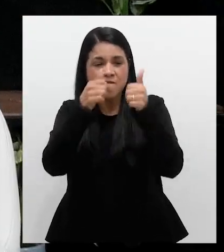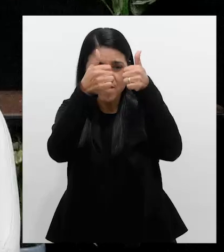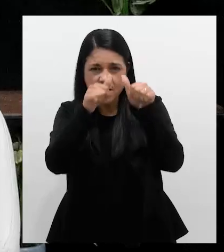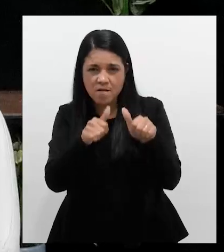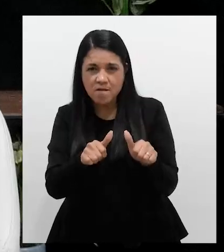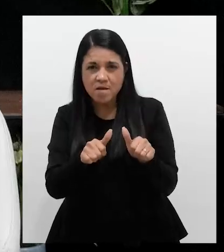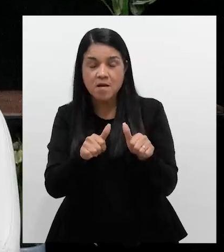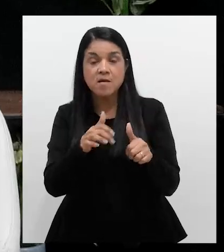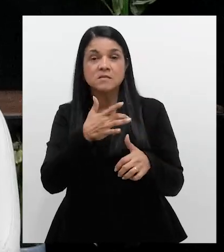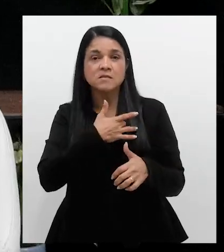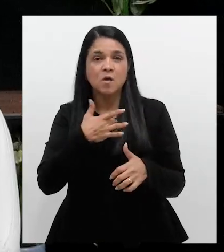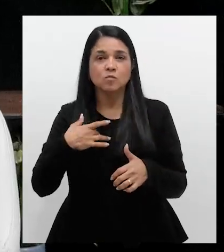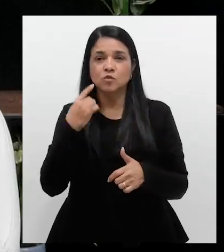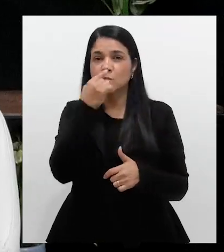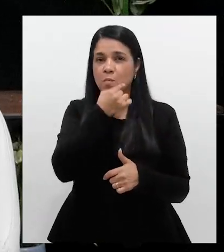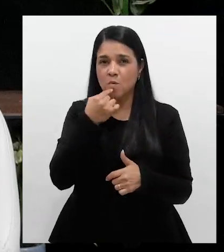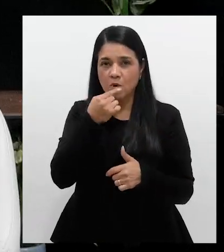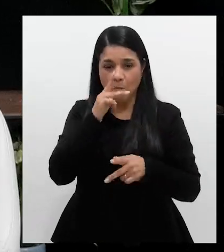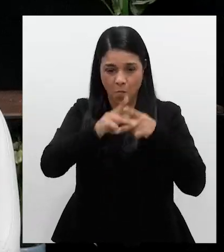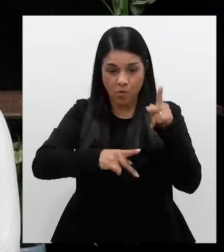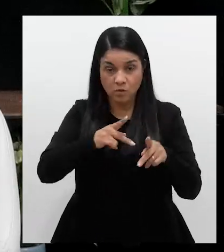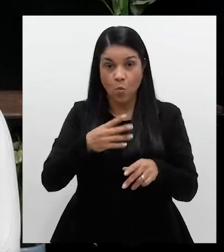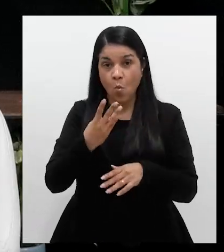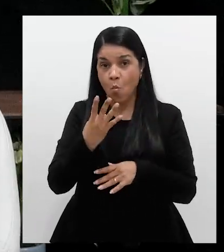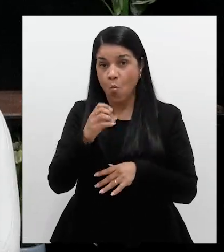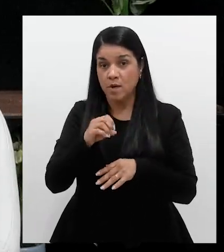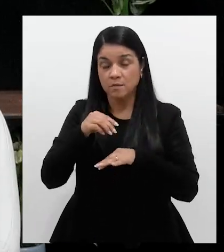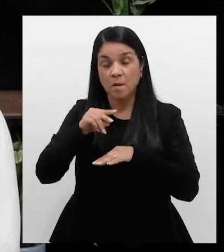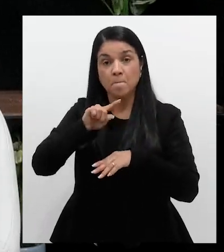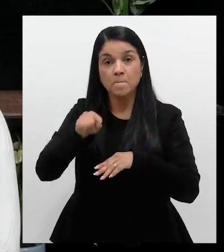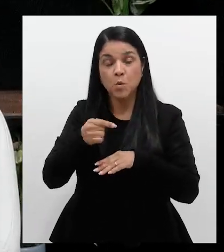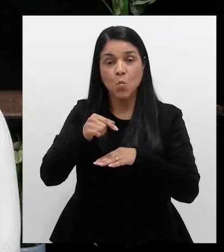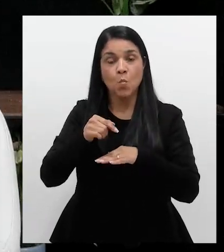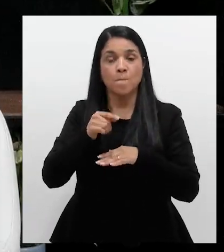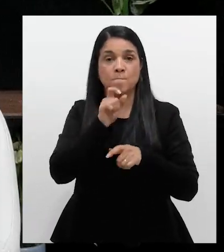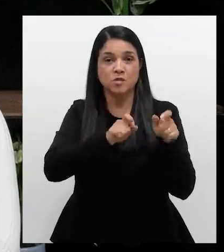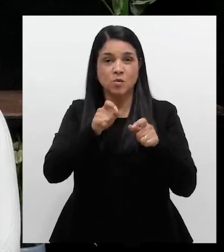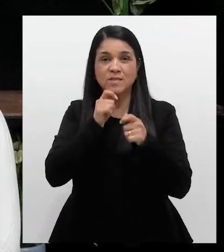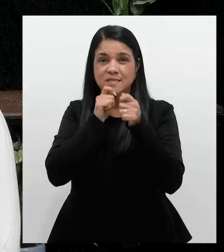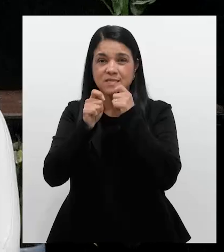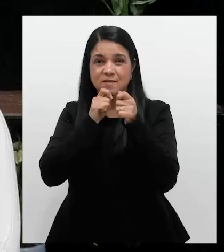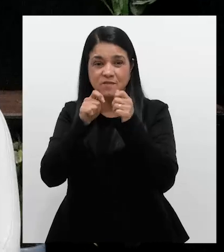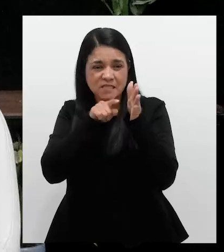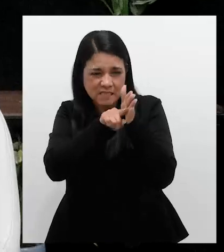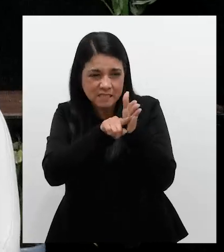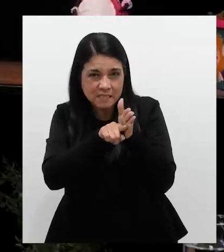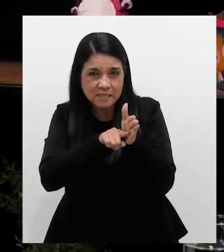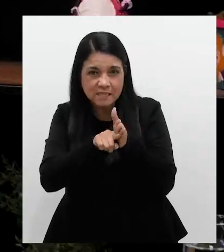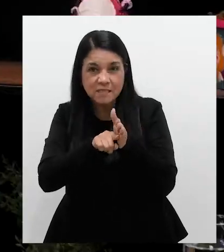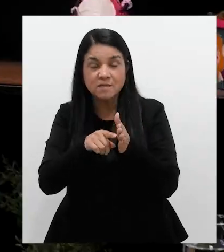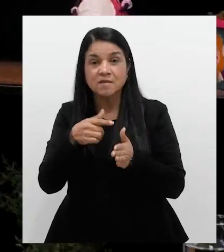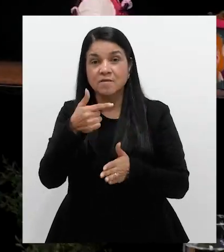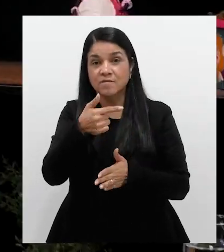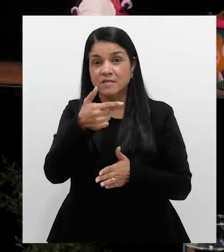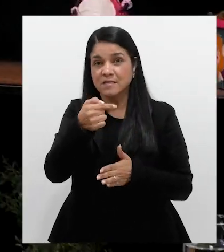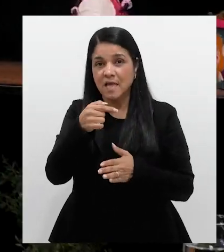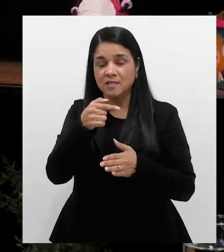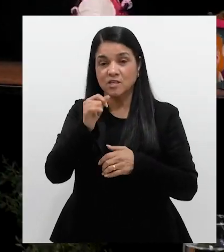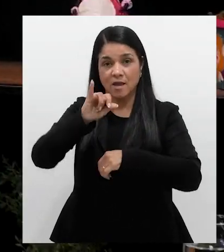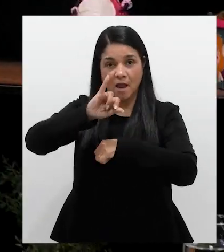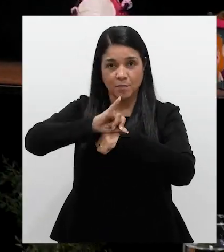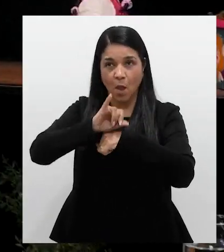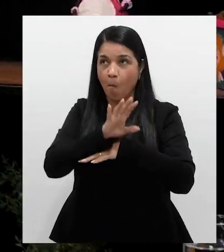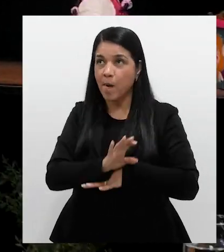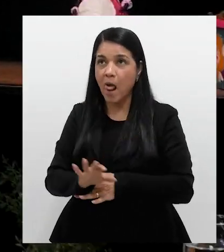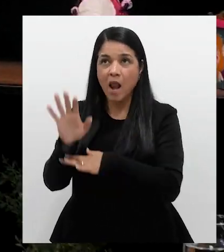as condições de saúde bucal da população. Mais de 40 mil pessoas foram entrevistadas e examinadas nas 27